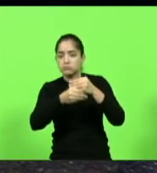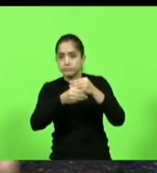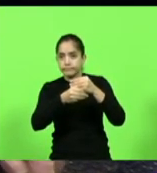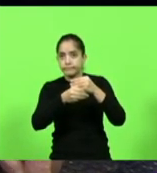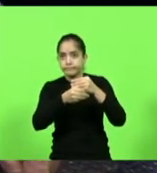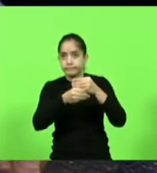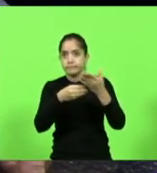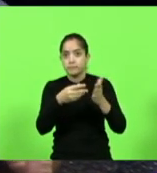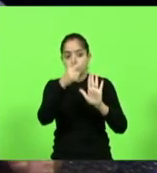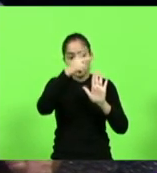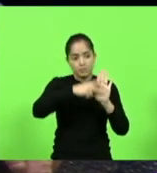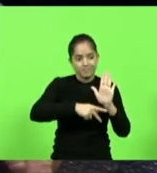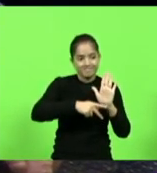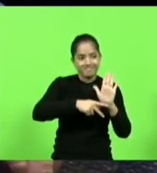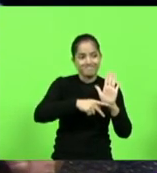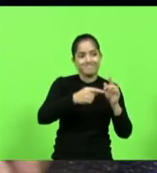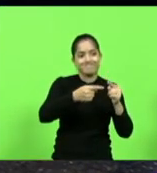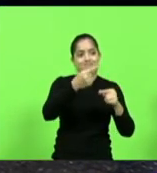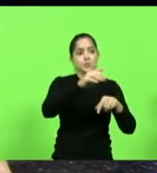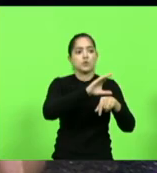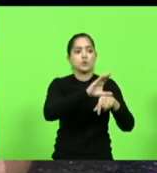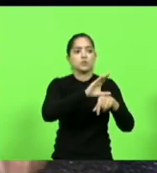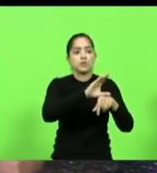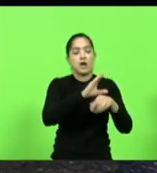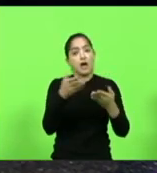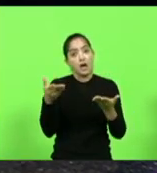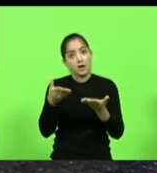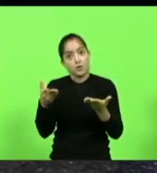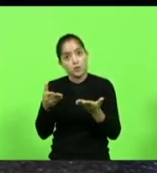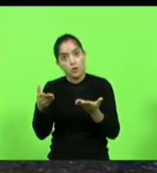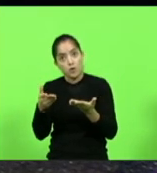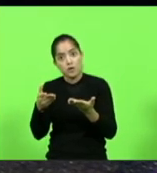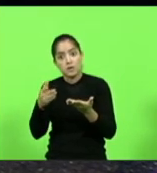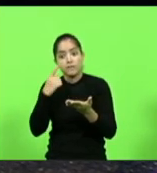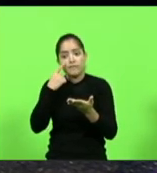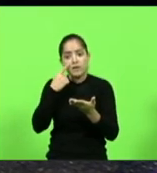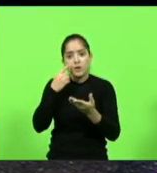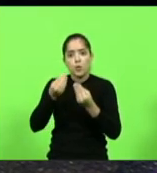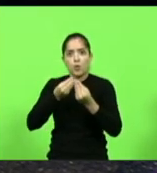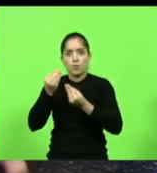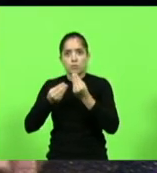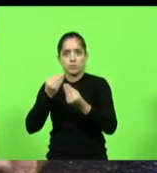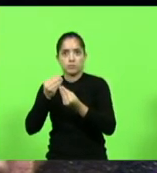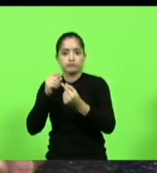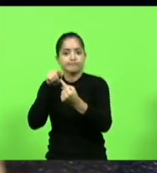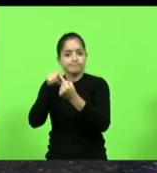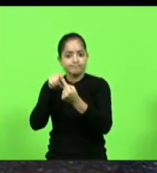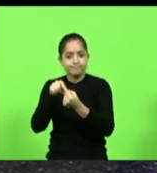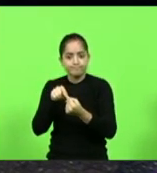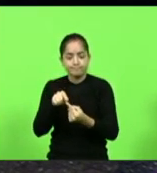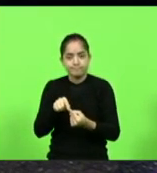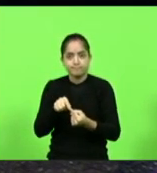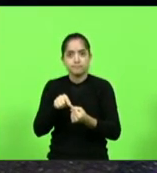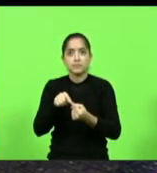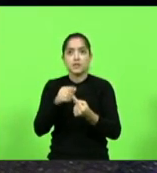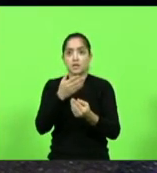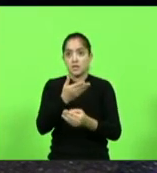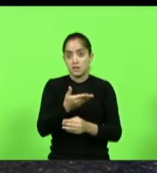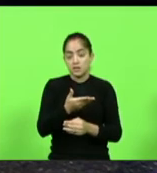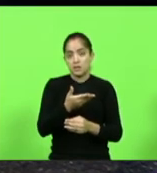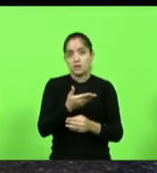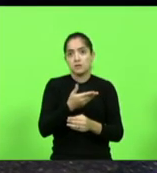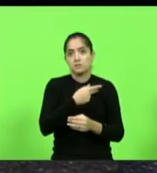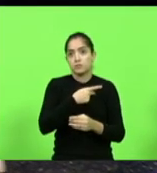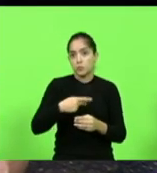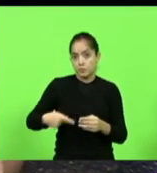o projeto inconstitucional. E agora está se encontrando uma alternativa de corrigir. E ninguém melhor que o presidente